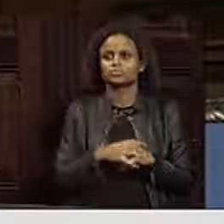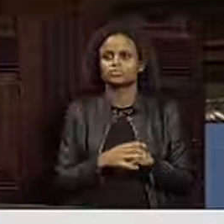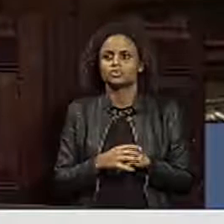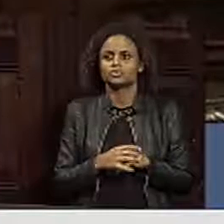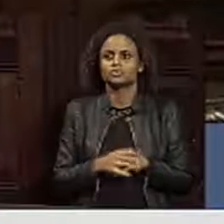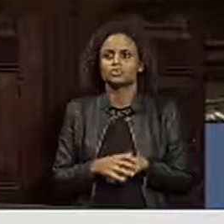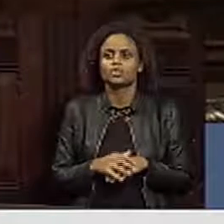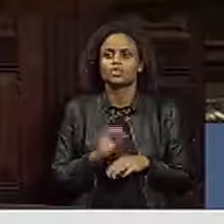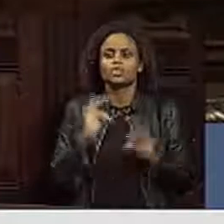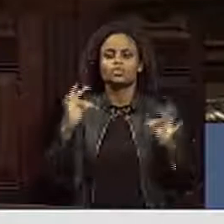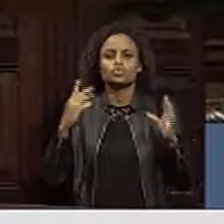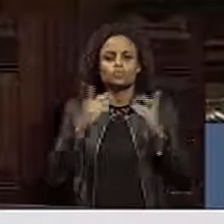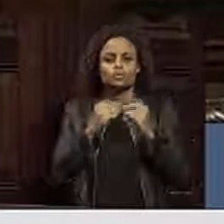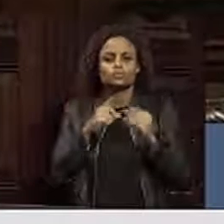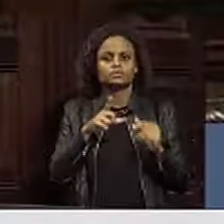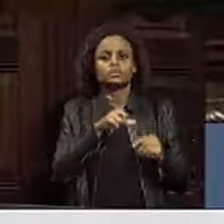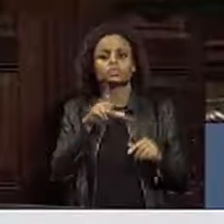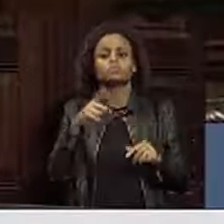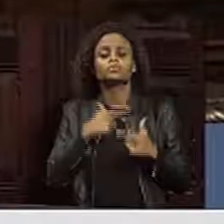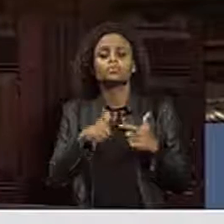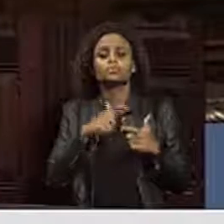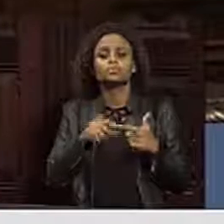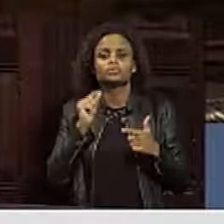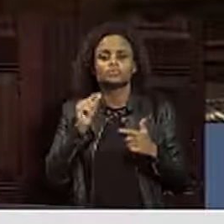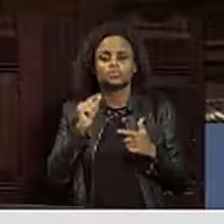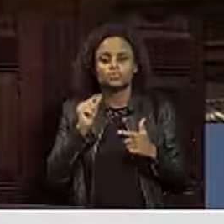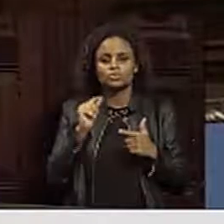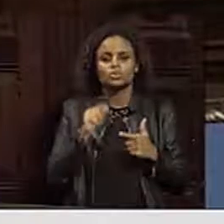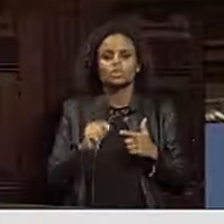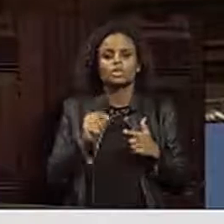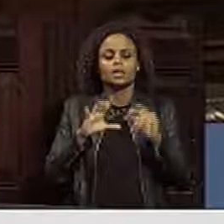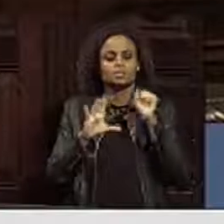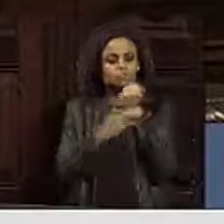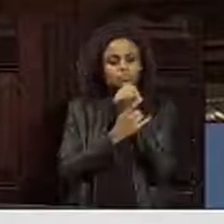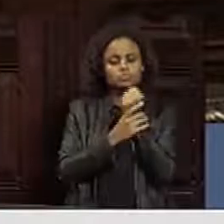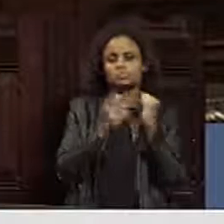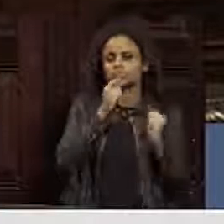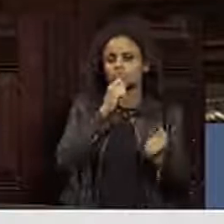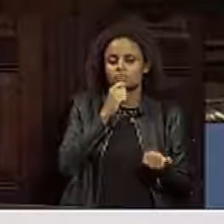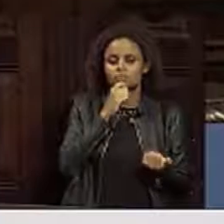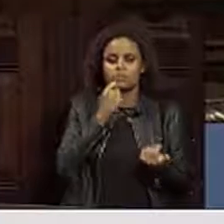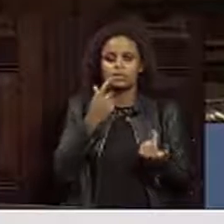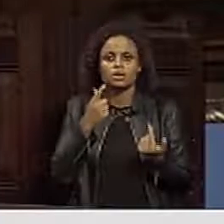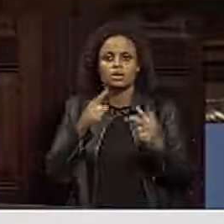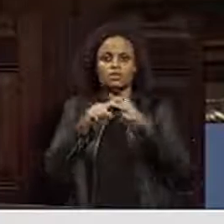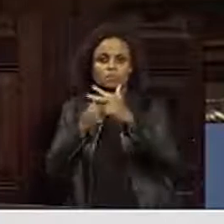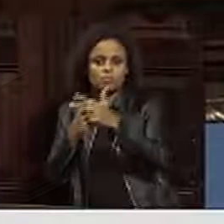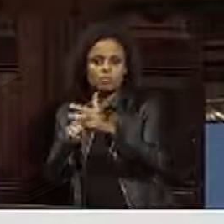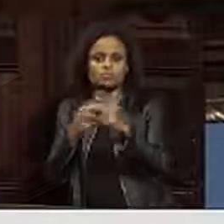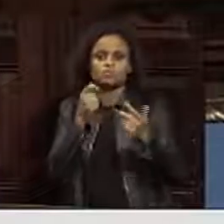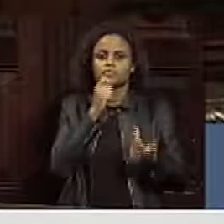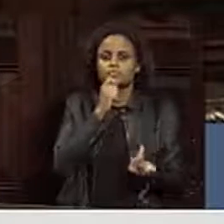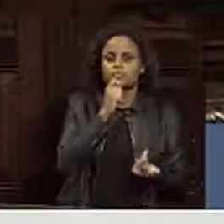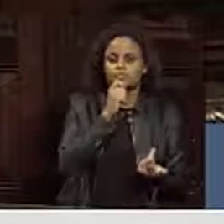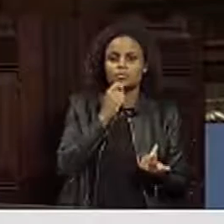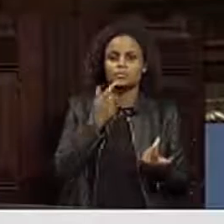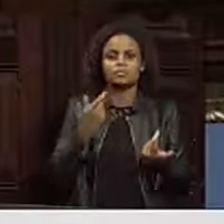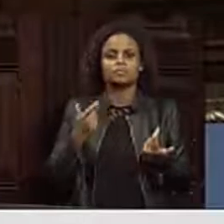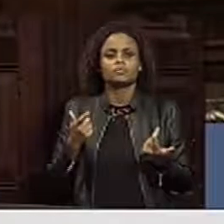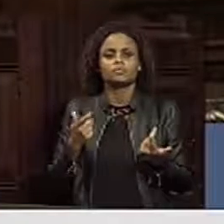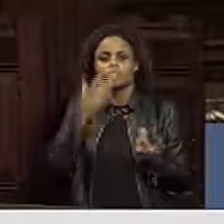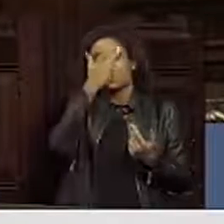pela falta de manutenção, pela falta de segurança, vendo facções